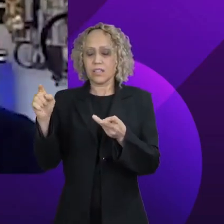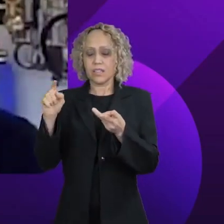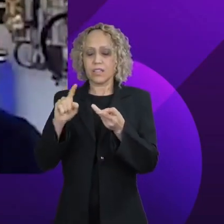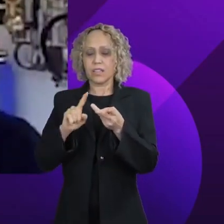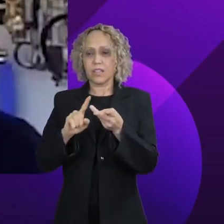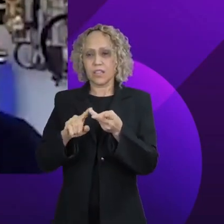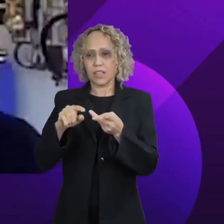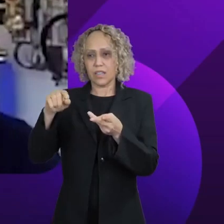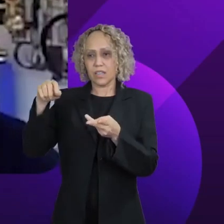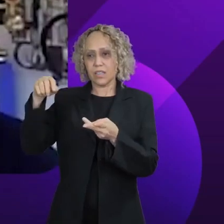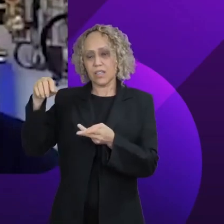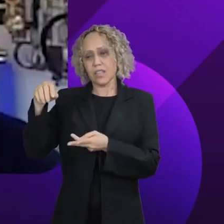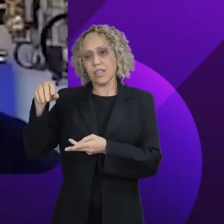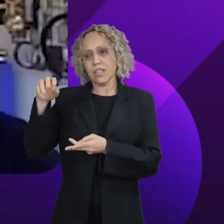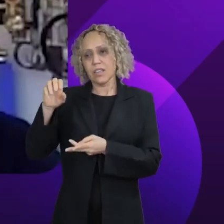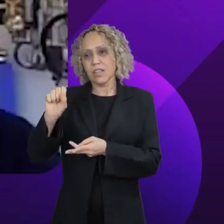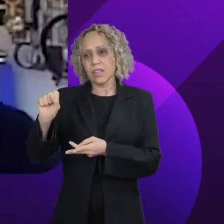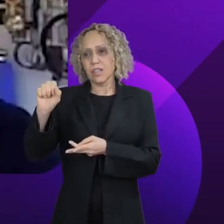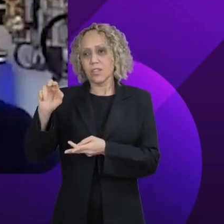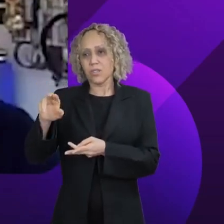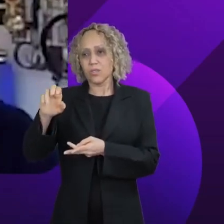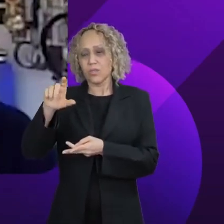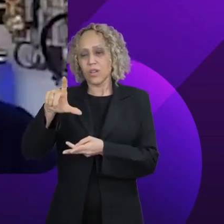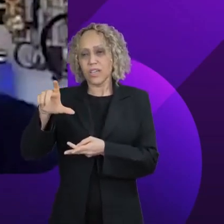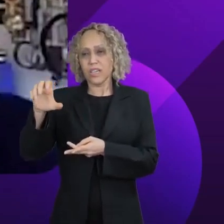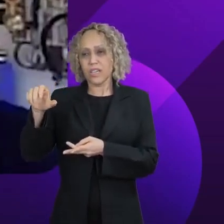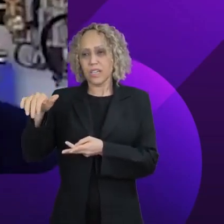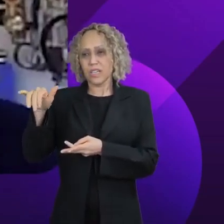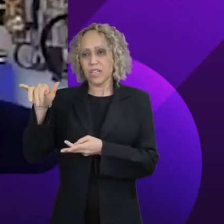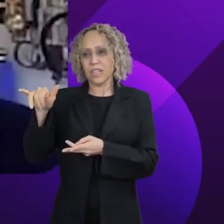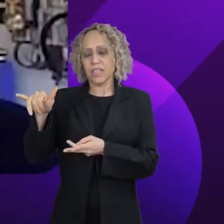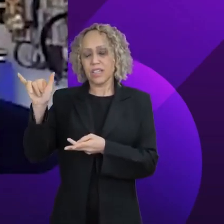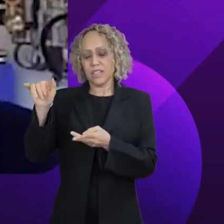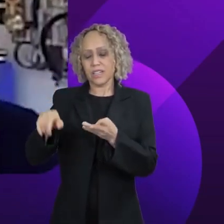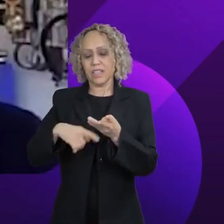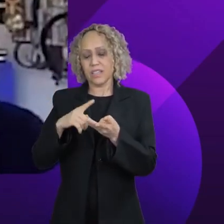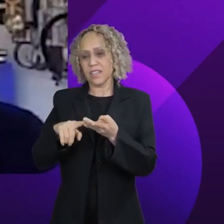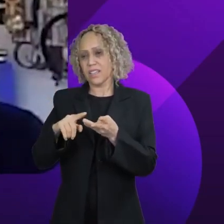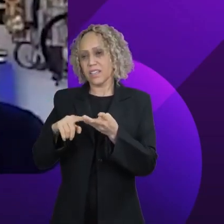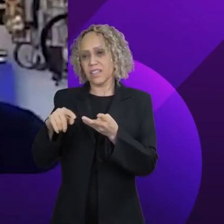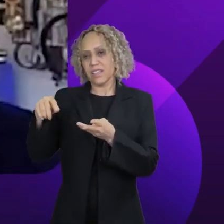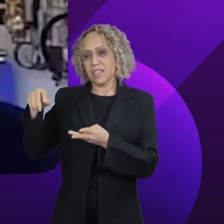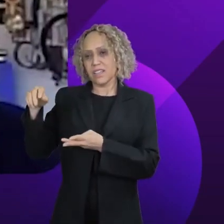Bento, de Matilde Ribeiro, o seu que está aí nos ouvindo.